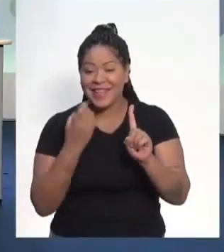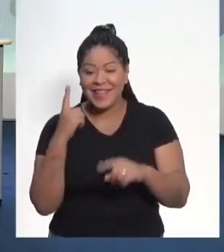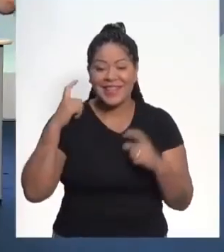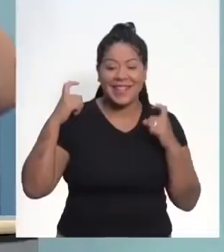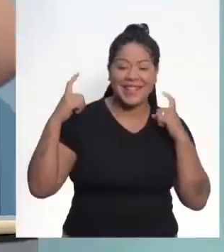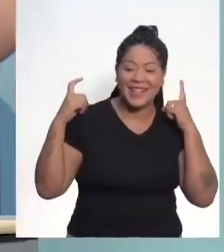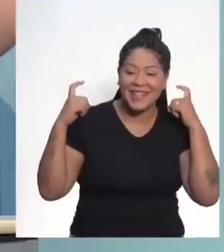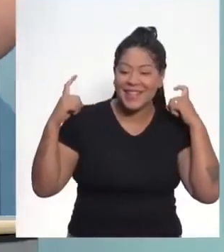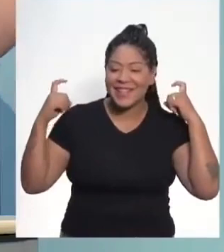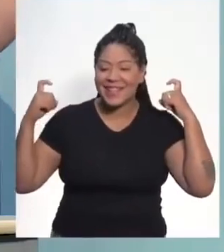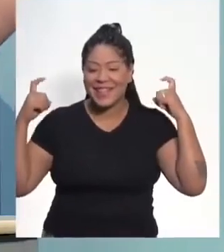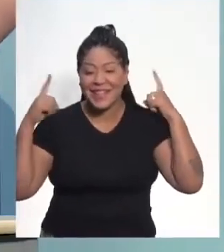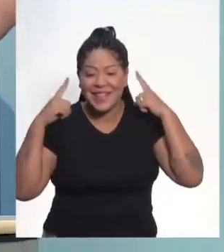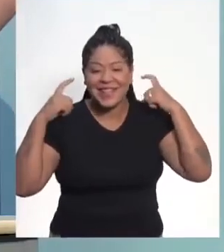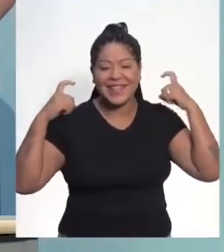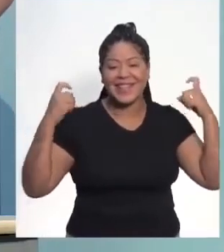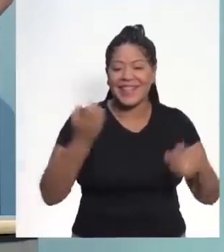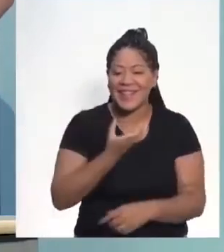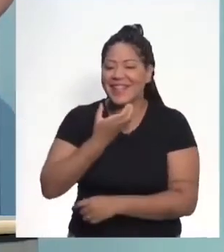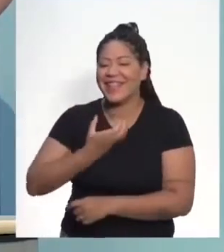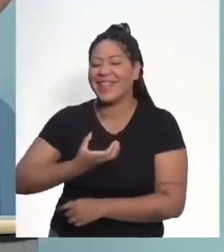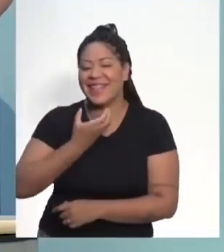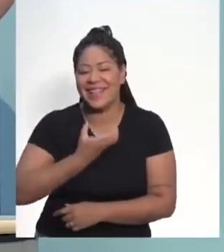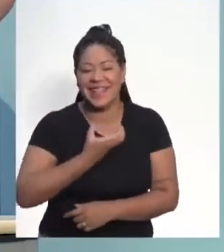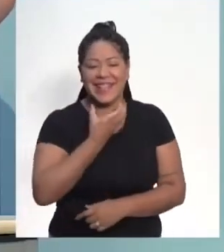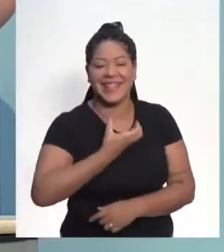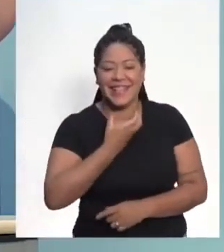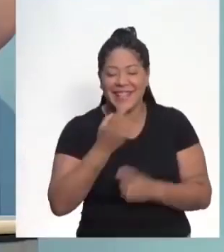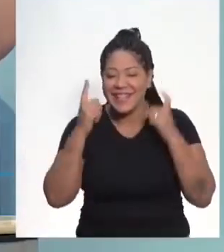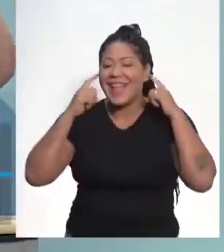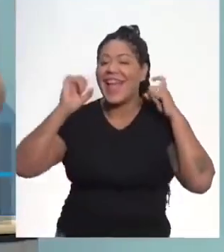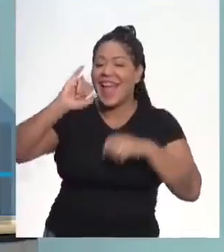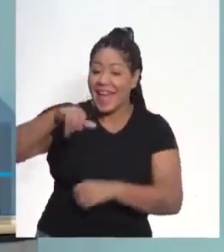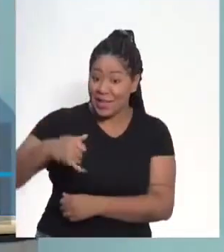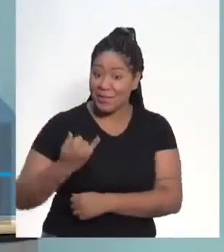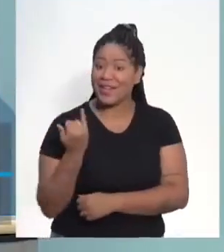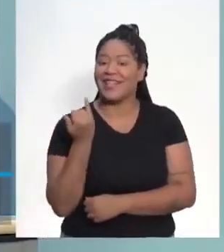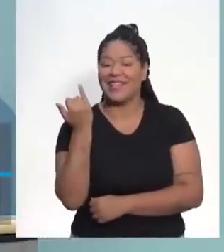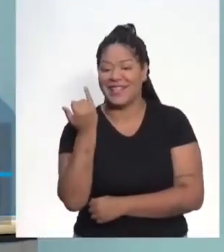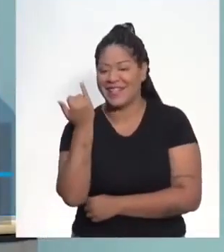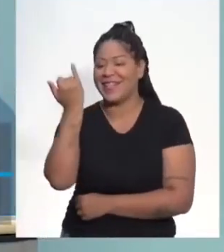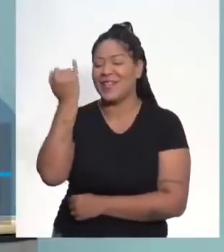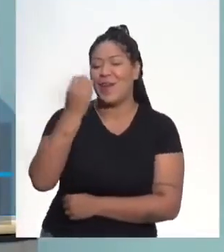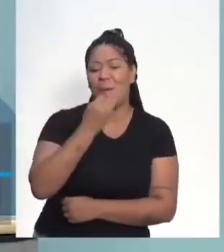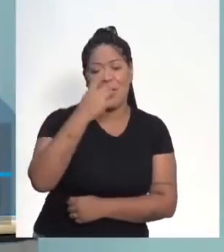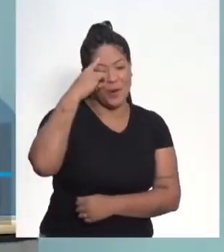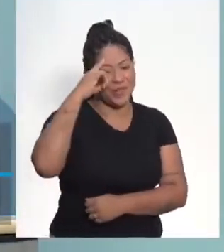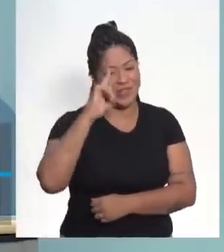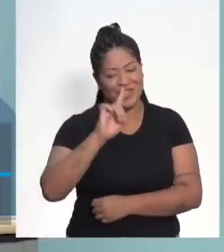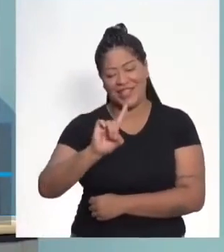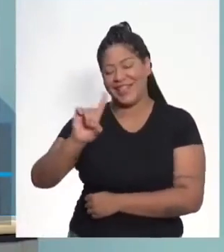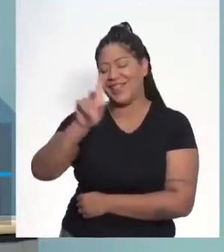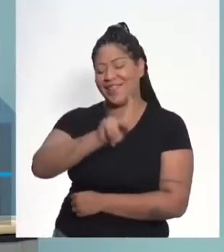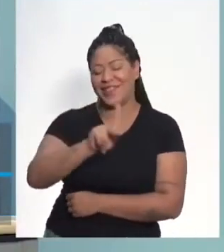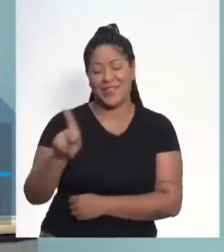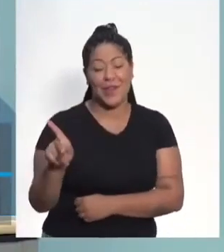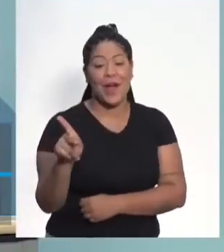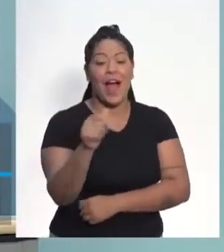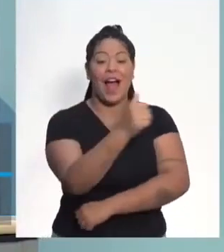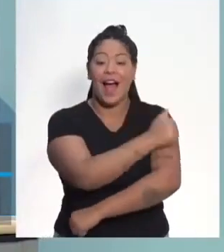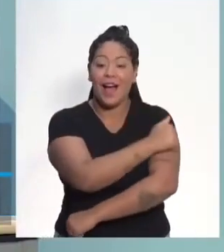Ó, gente, ó, para falar em Natal, ó, né? Importante. Bom dia, Osmar, bom dia, alunos,